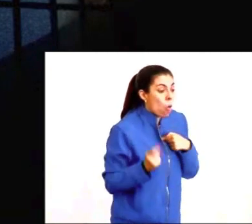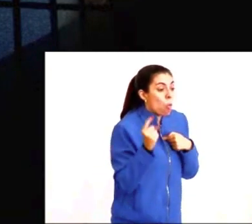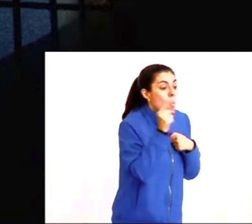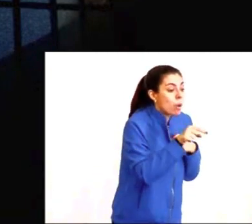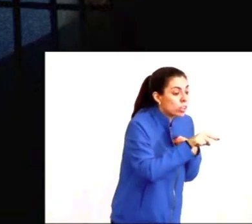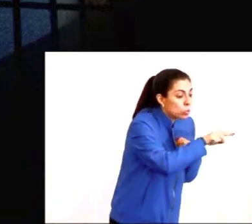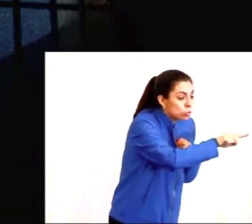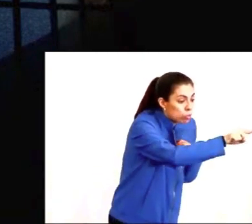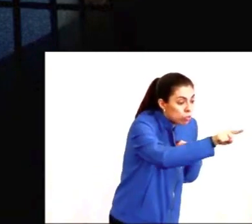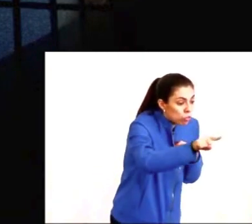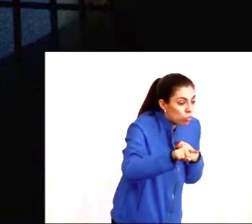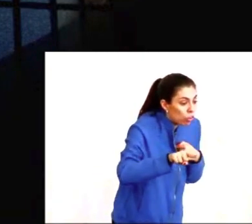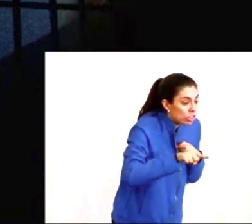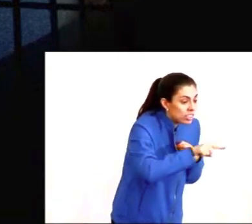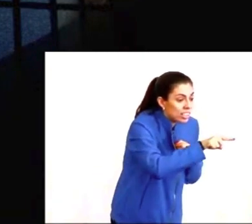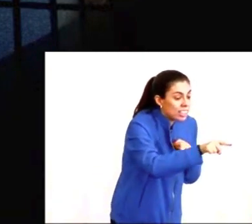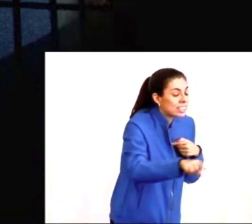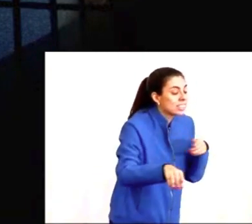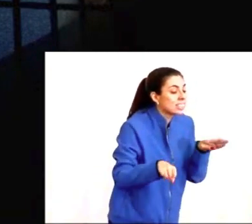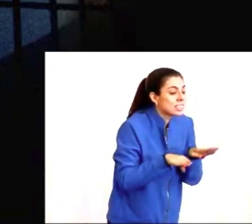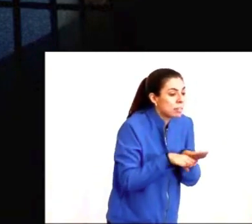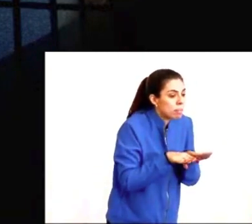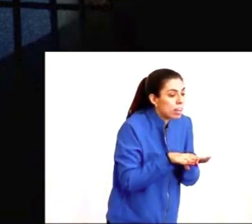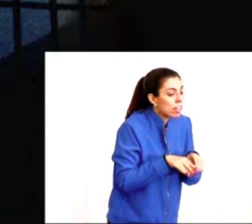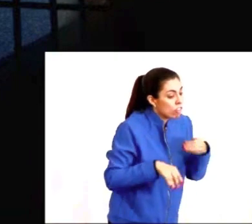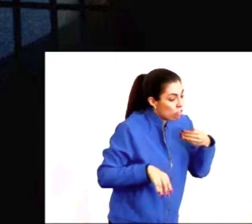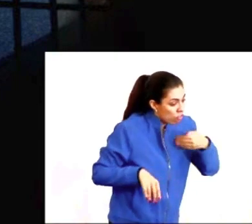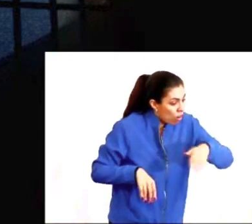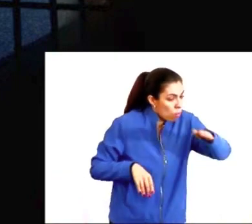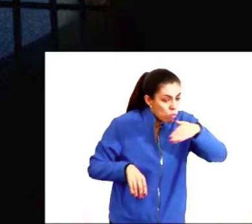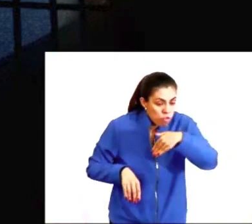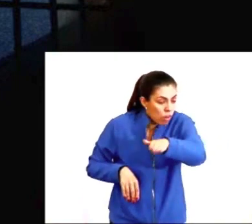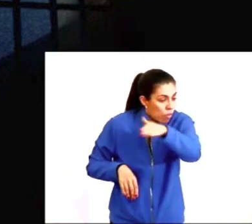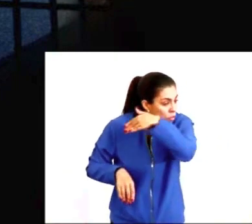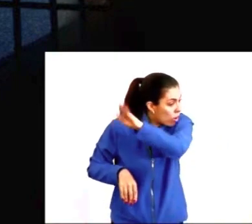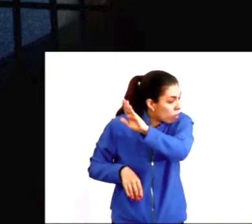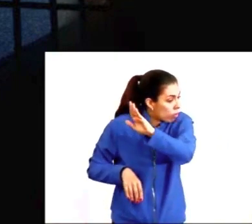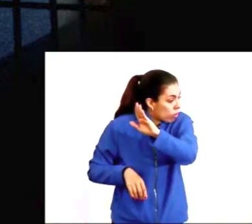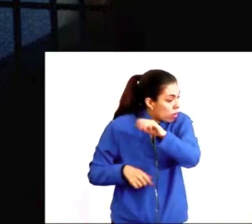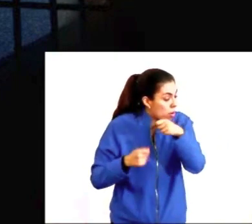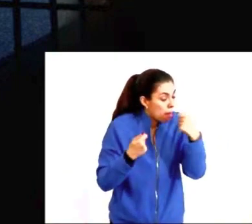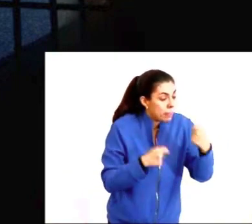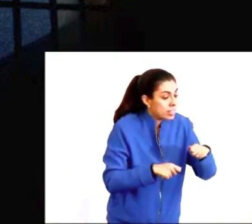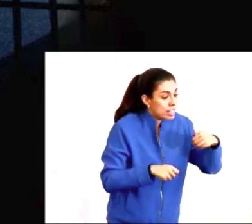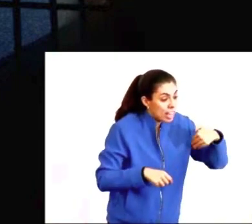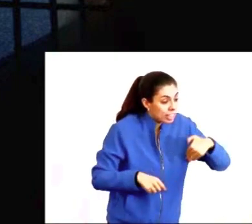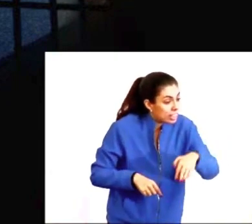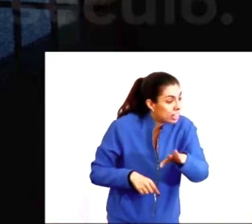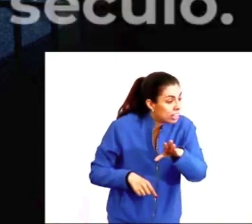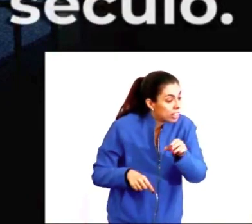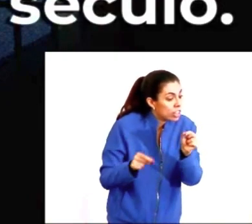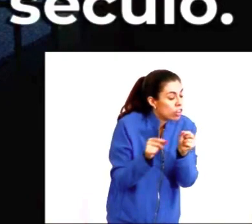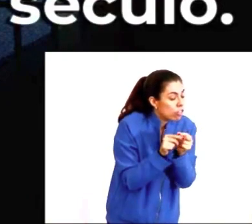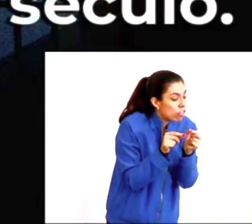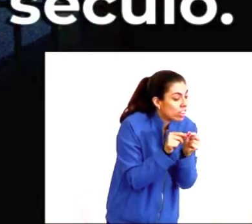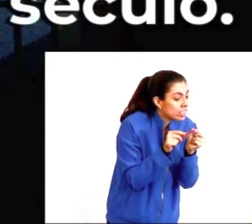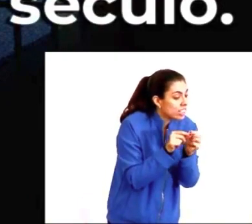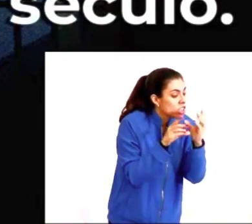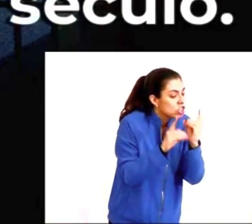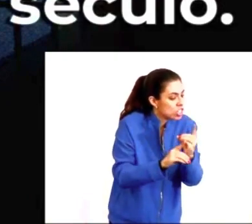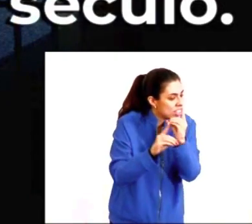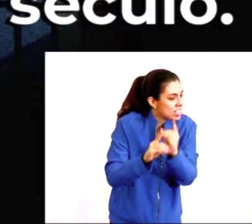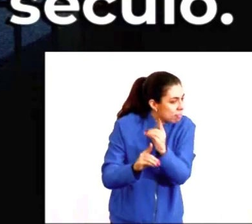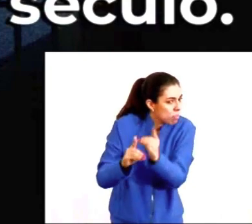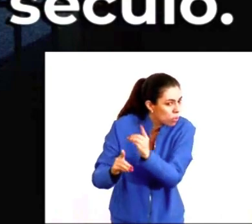de todas as nações, batizando-os em nome do Pai, e do Filho, e do Espírito Santo, ensinando-os